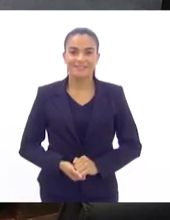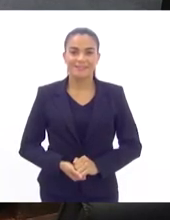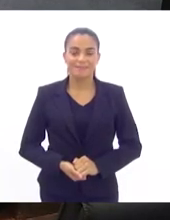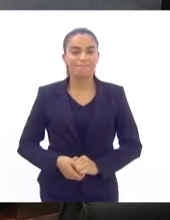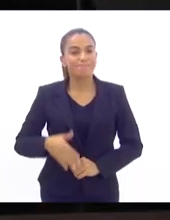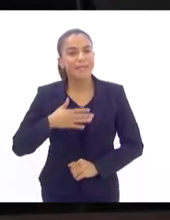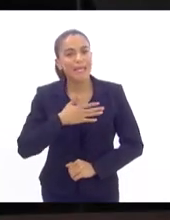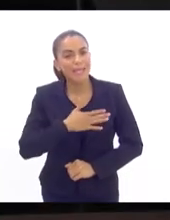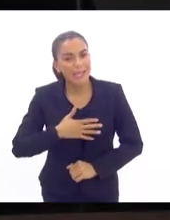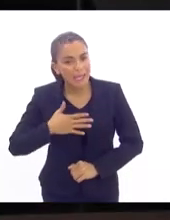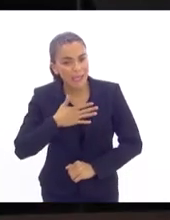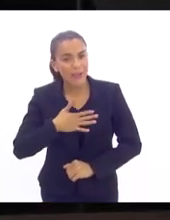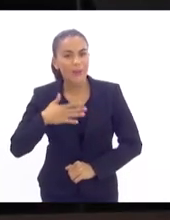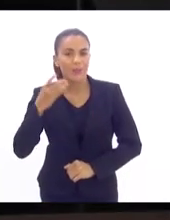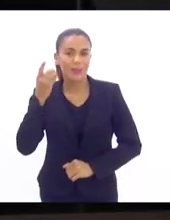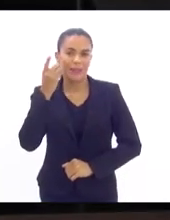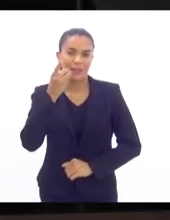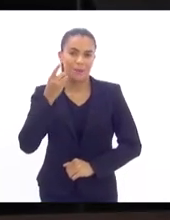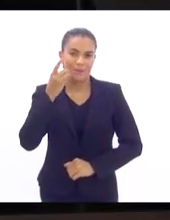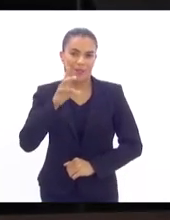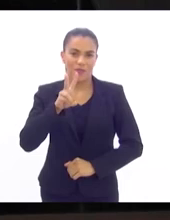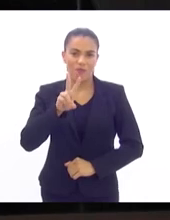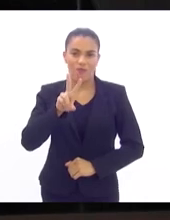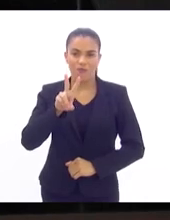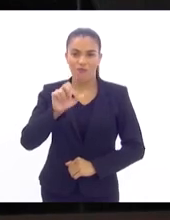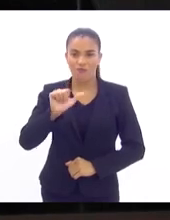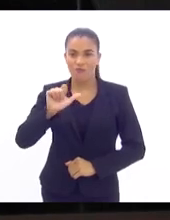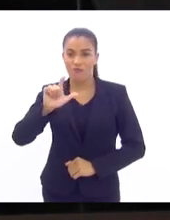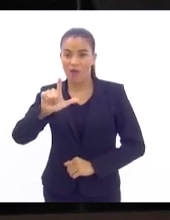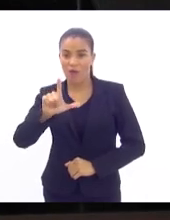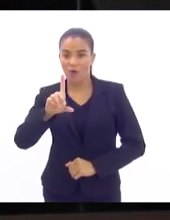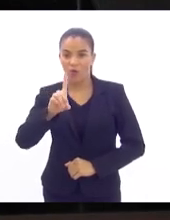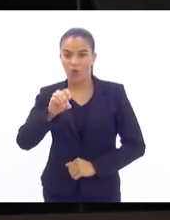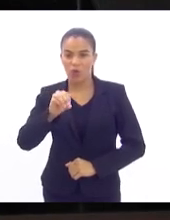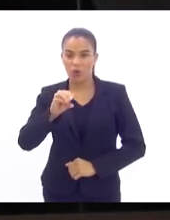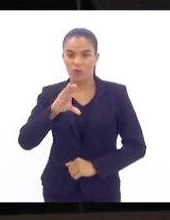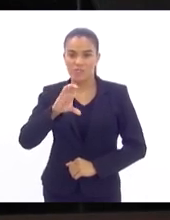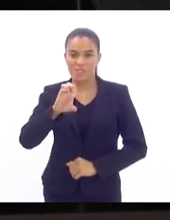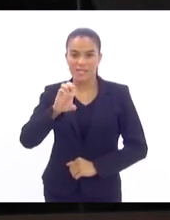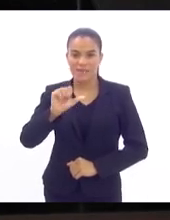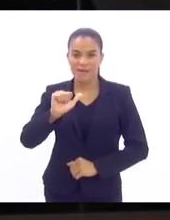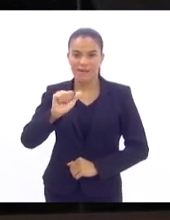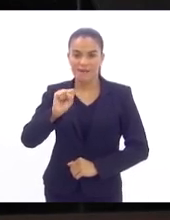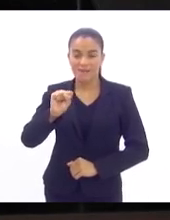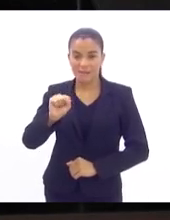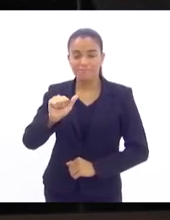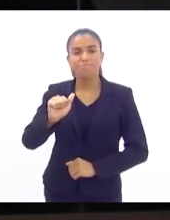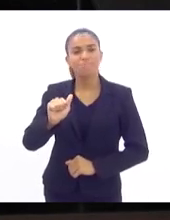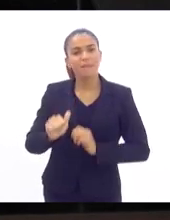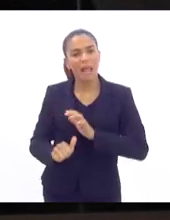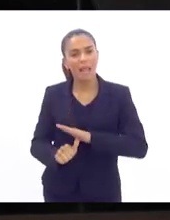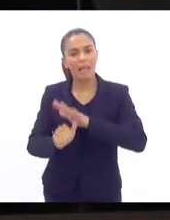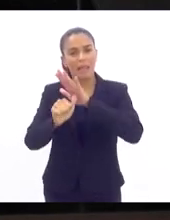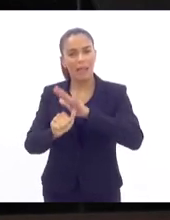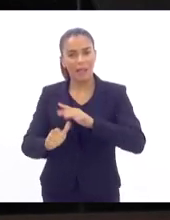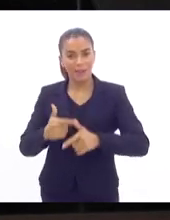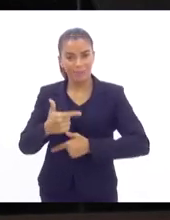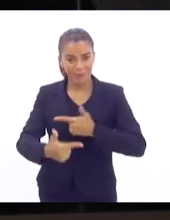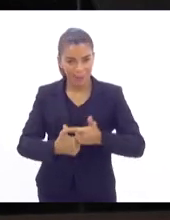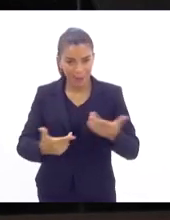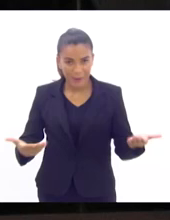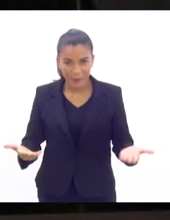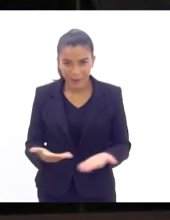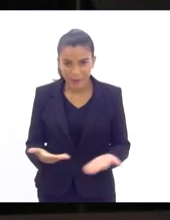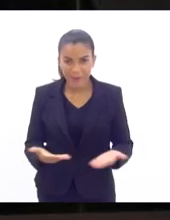Querido deputado Val do Ceasa, presidindo os trabalhos, deputado Luiz